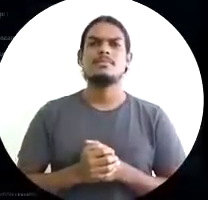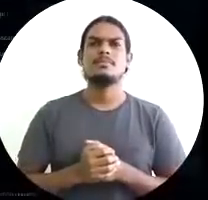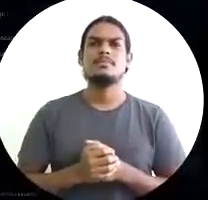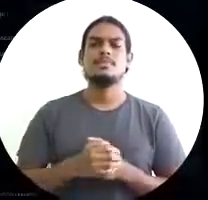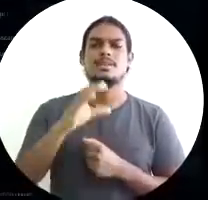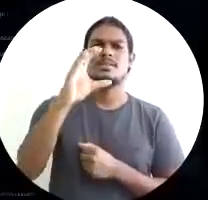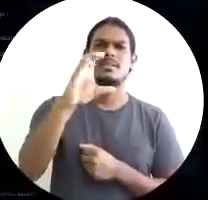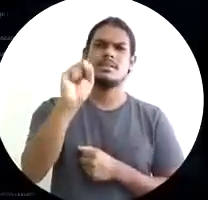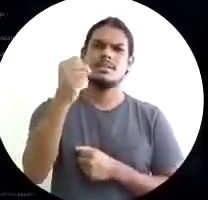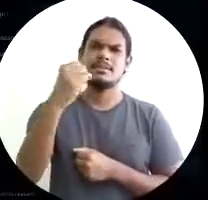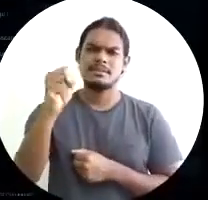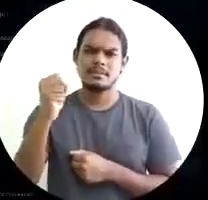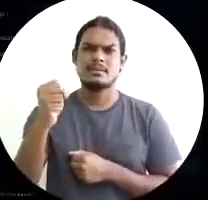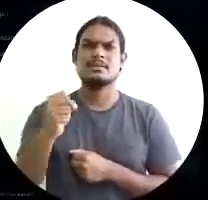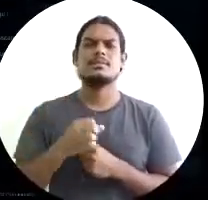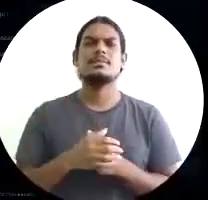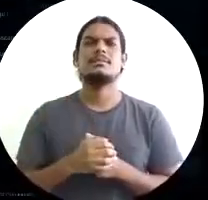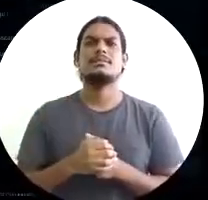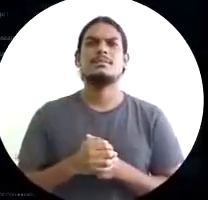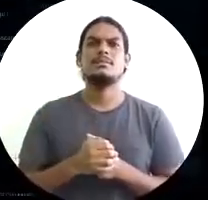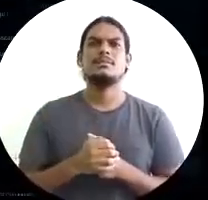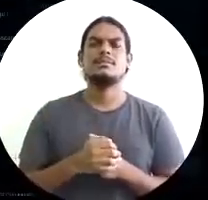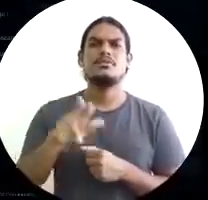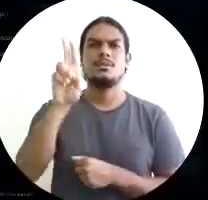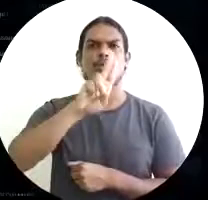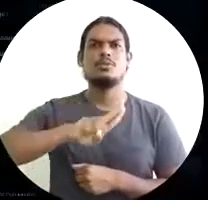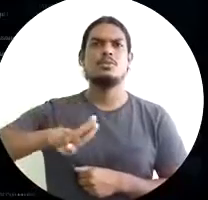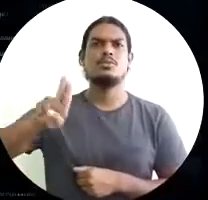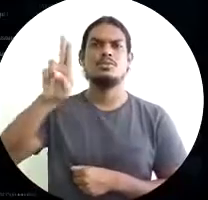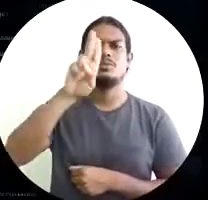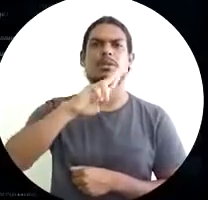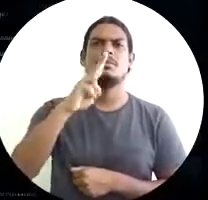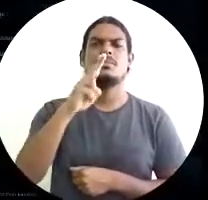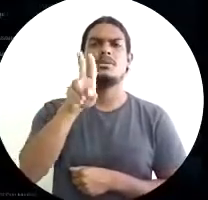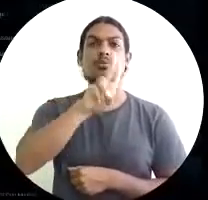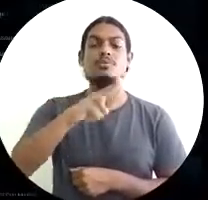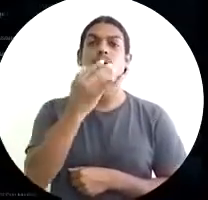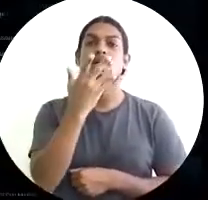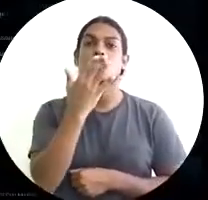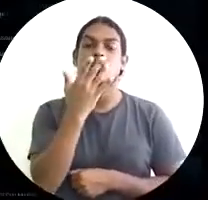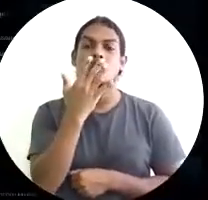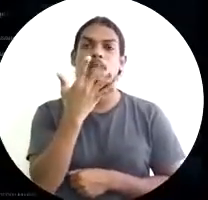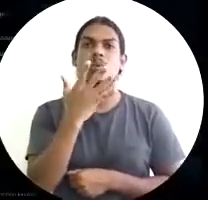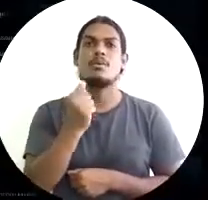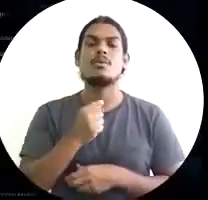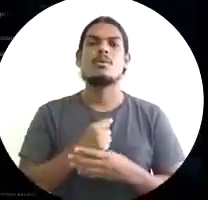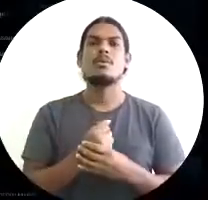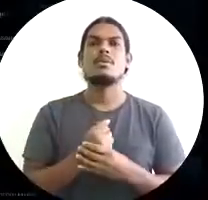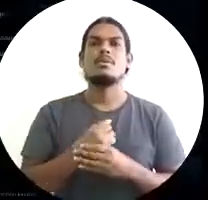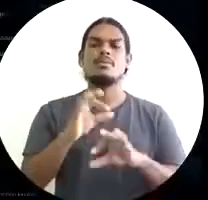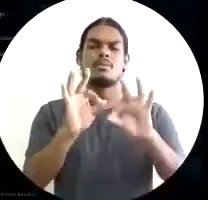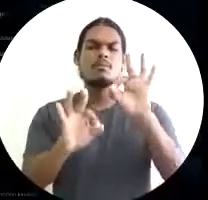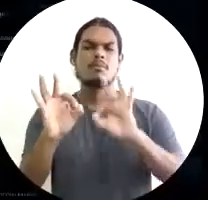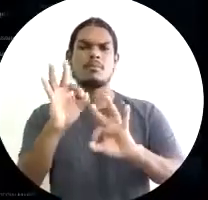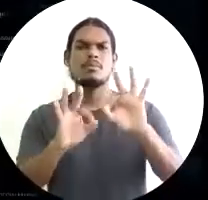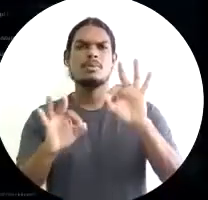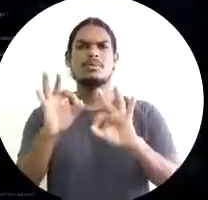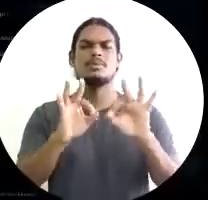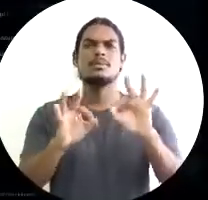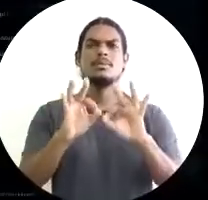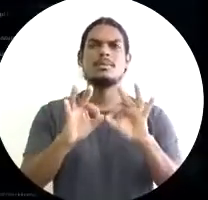O CSS, ele serve para dar cor, ele serve para posicionar, ele serve para passar